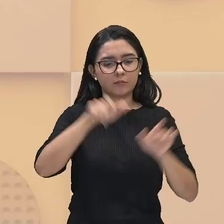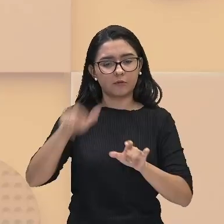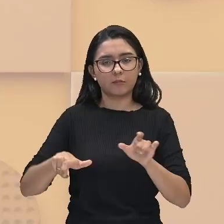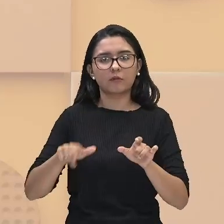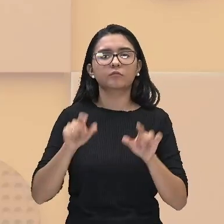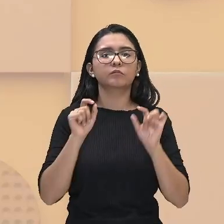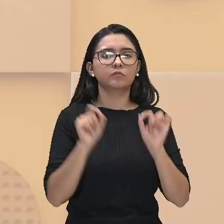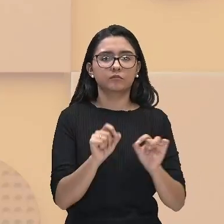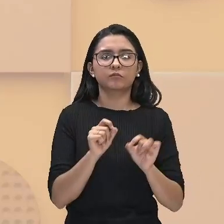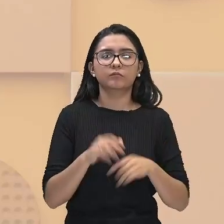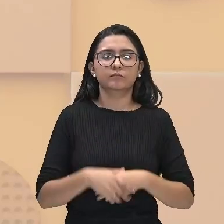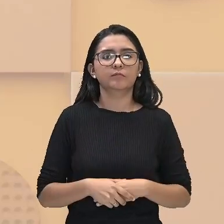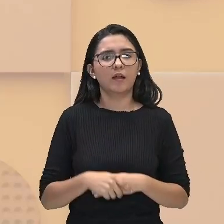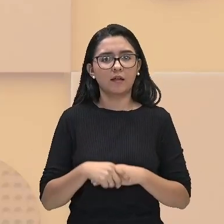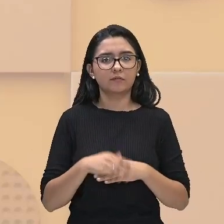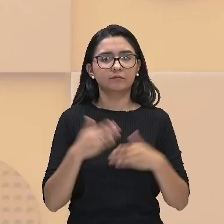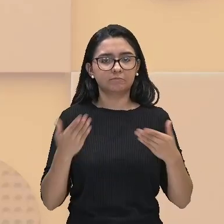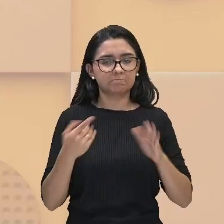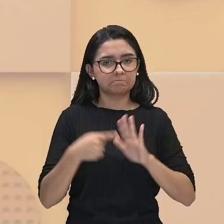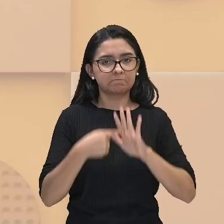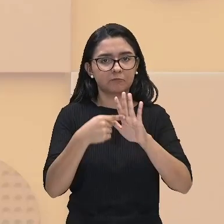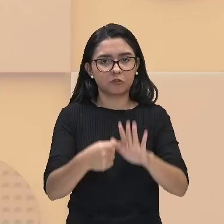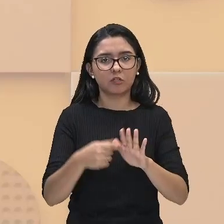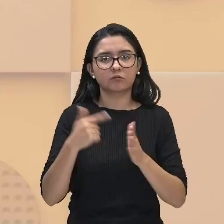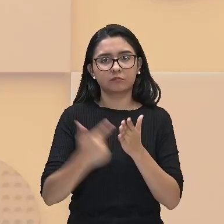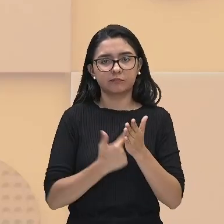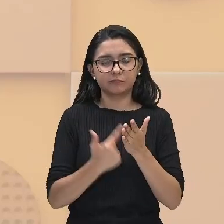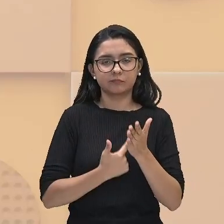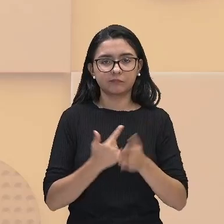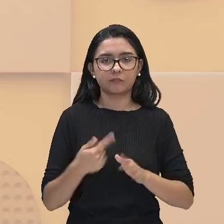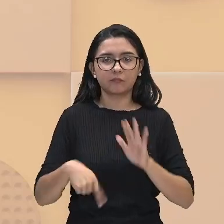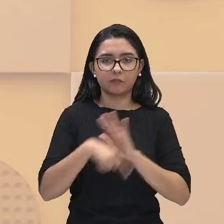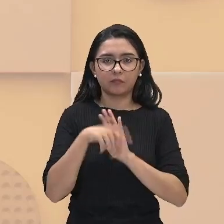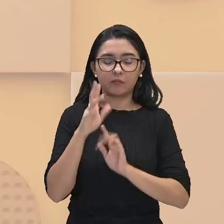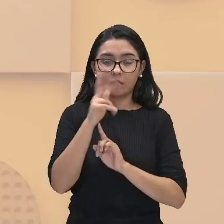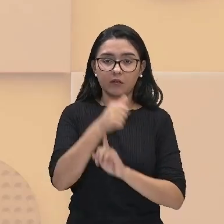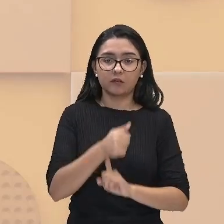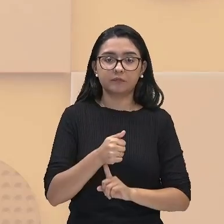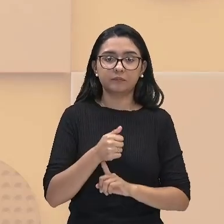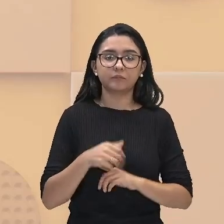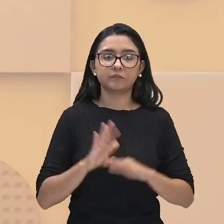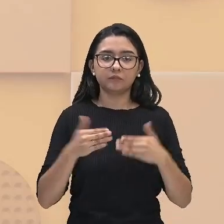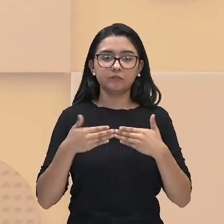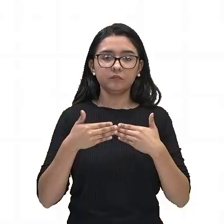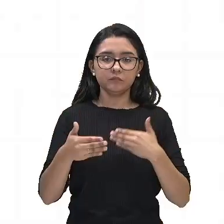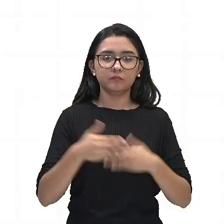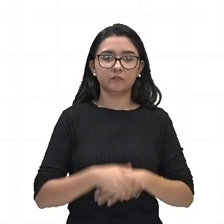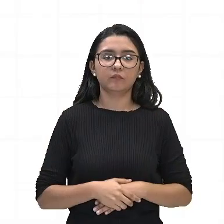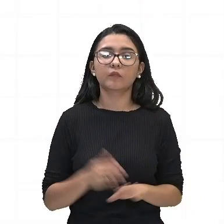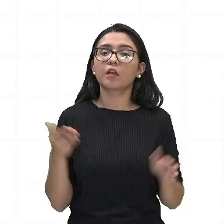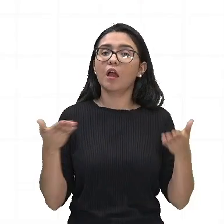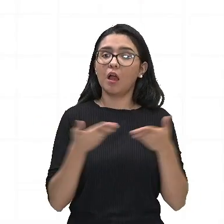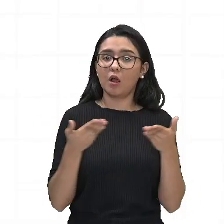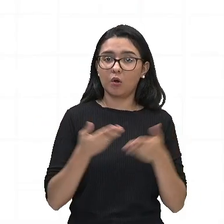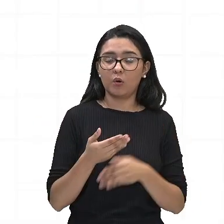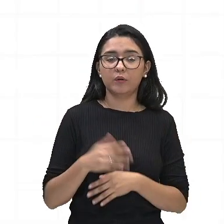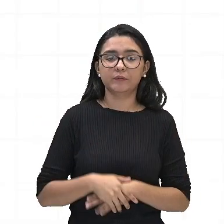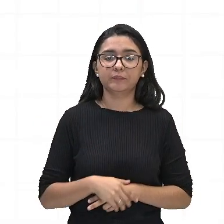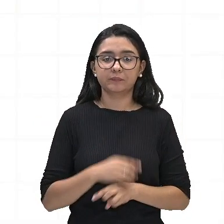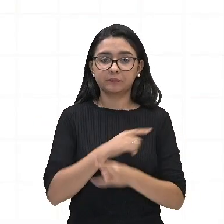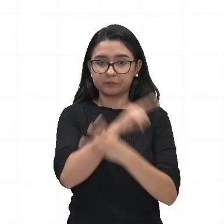dar ali mais ênfase a esta obra, ok? Continuando, vamos observar aí Francesco